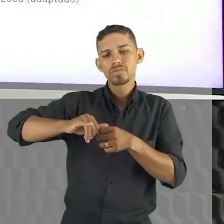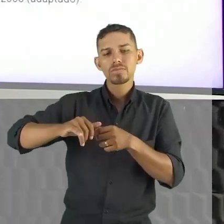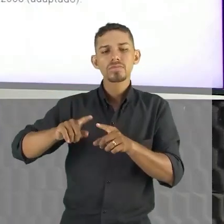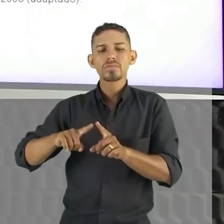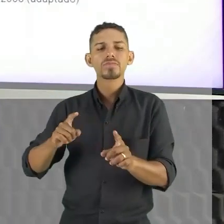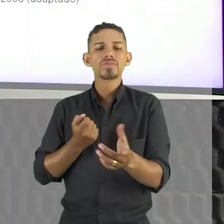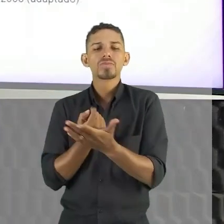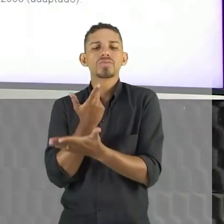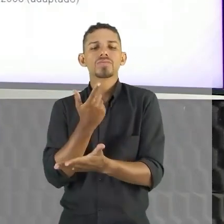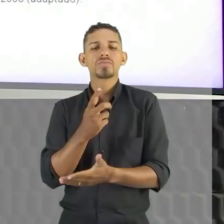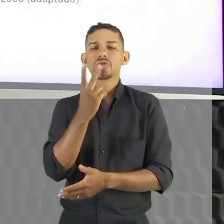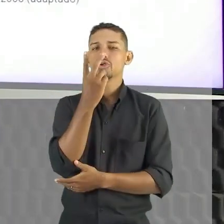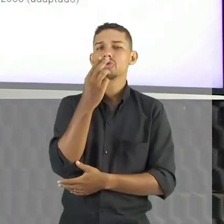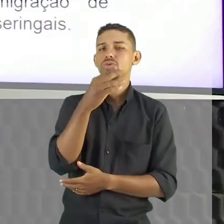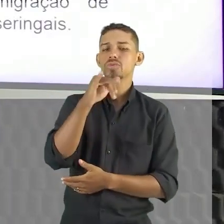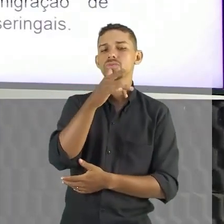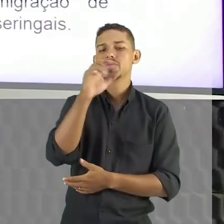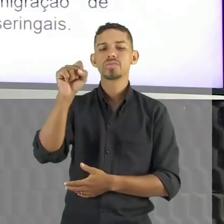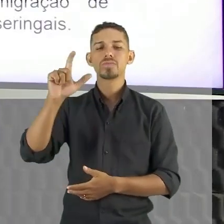libras esterlinas.